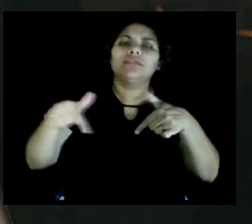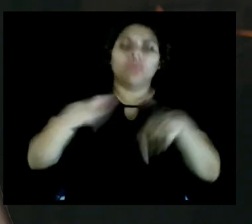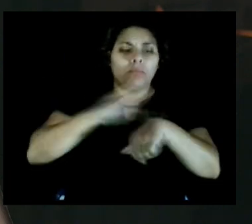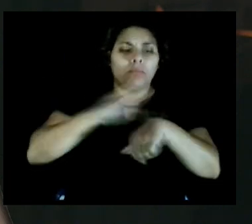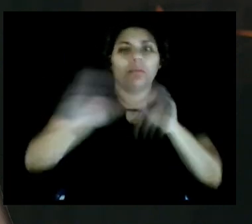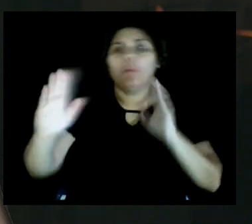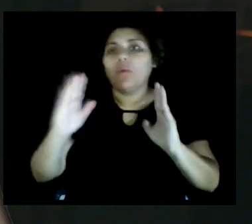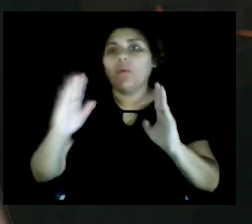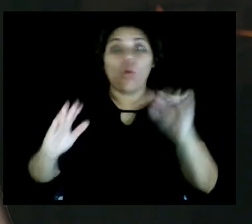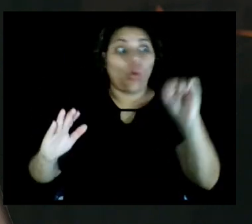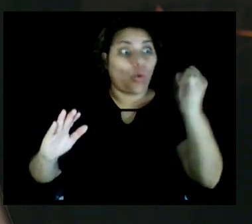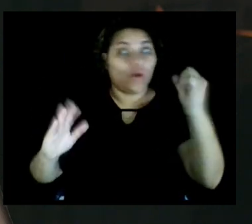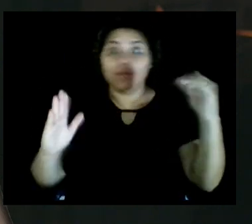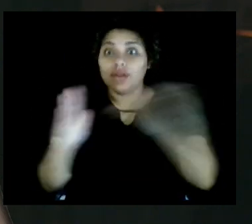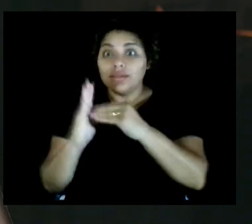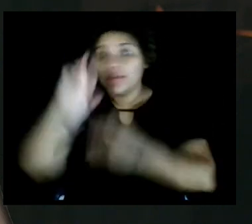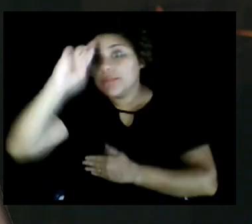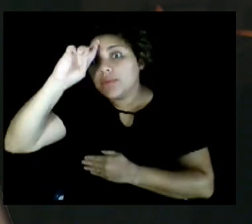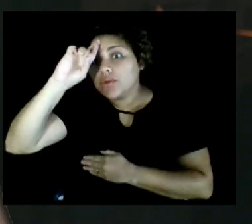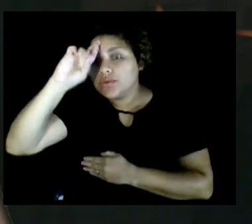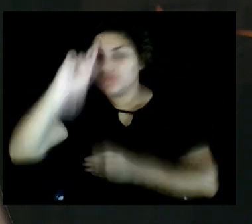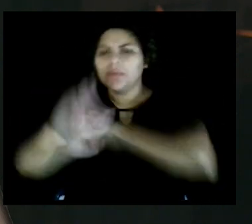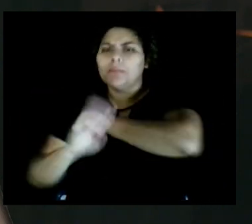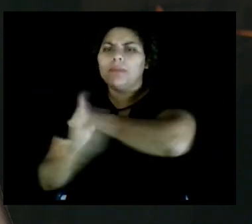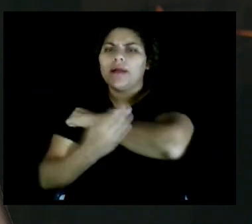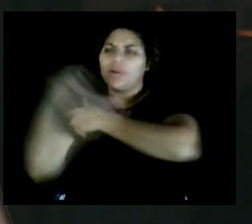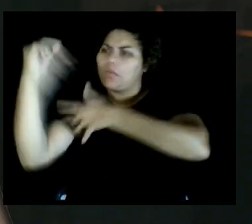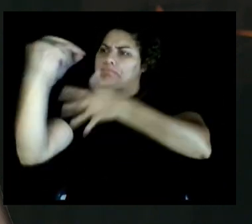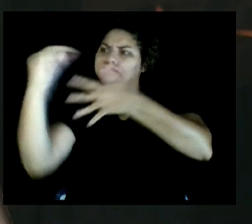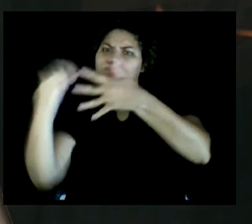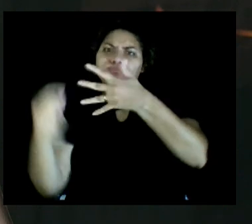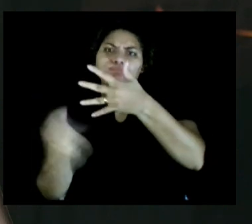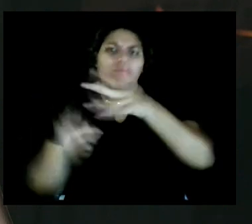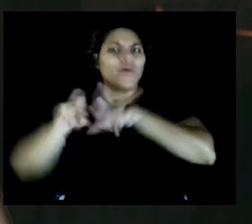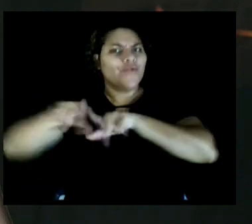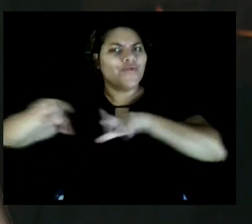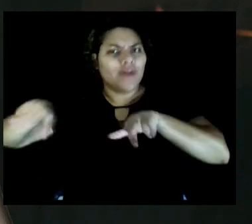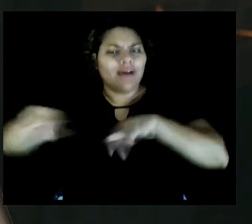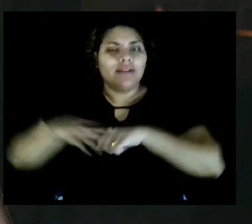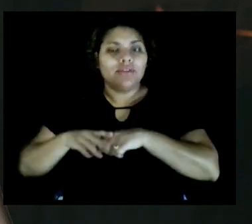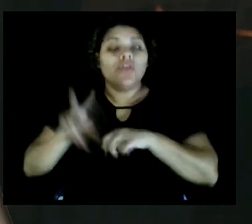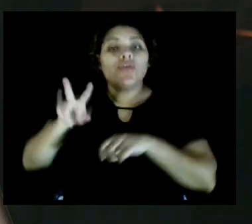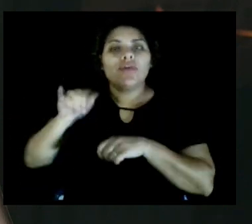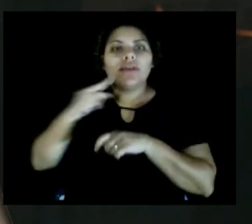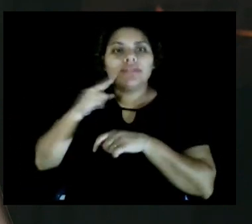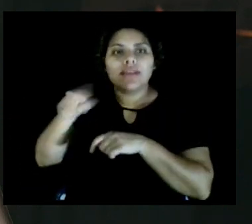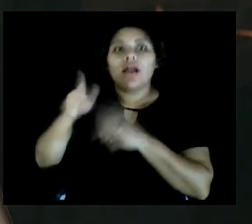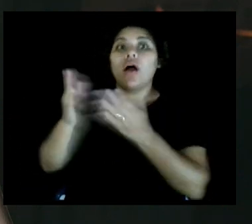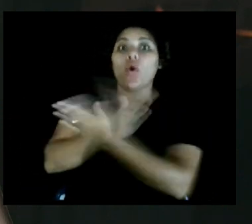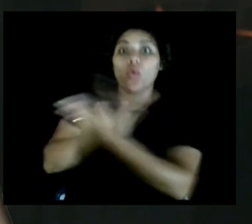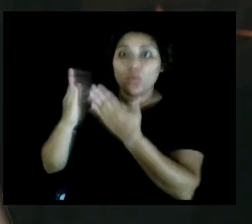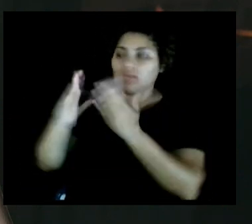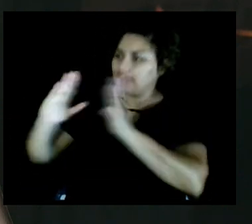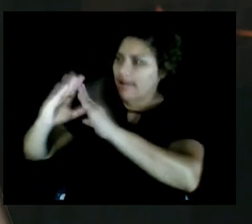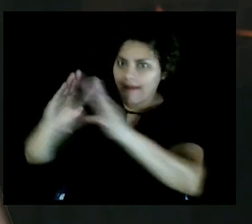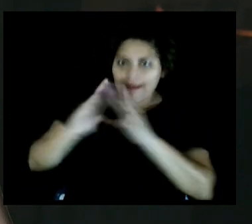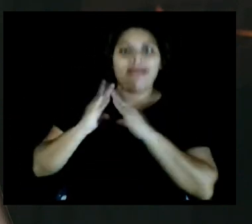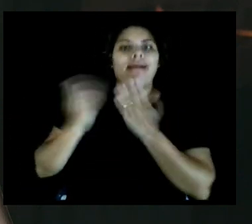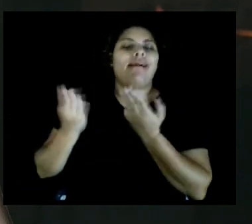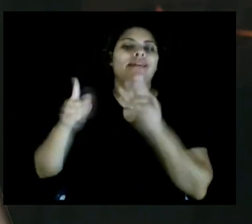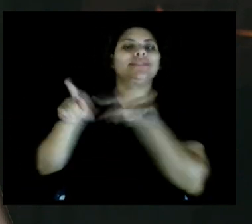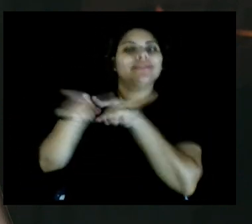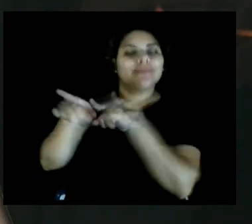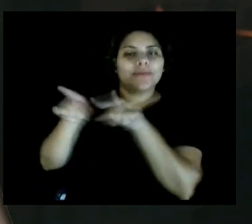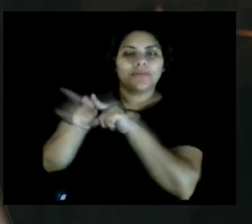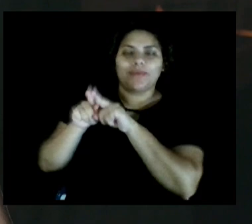em 5 bairros e esses bairros terão as residências e comércios visitados para o controle de criadouros do